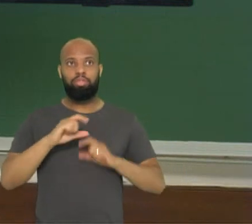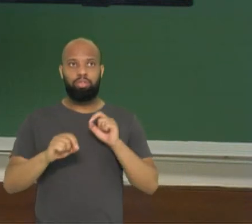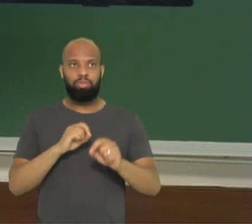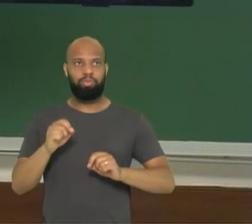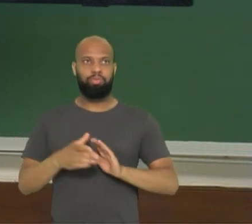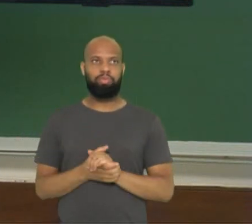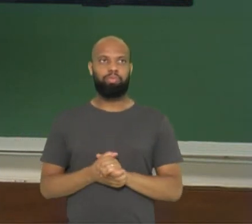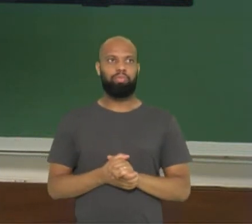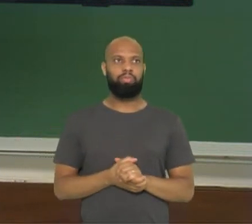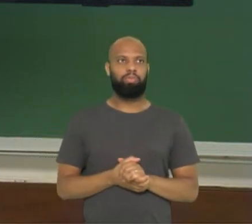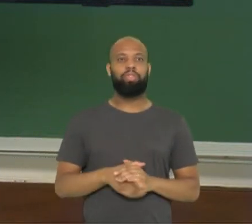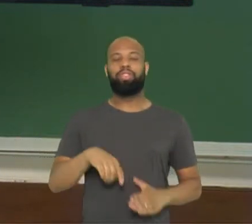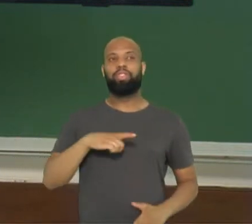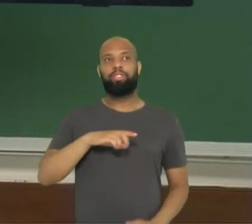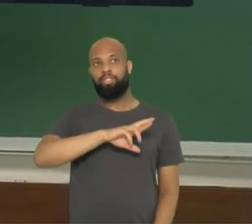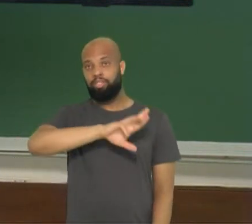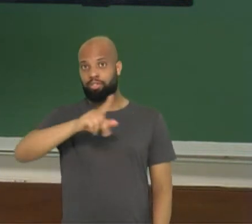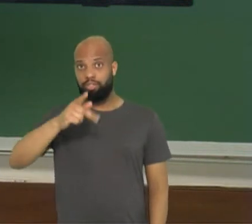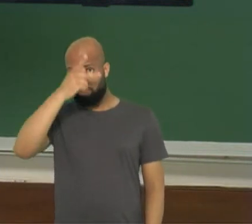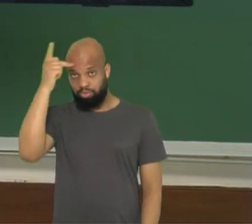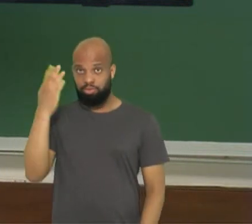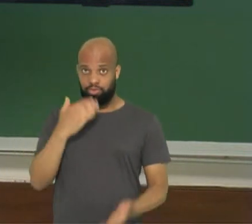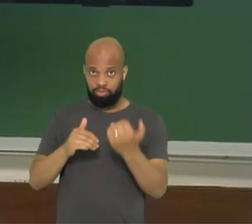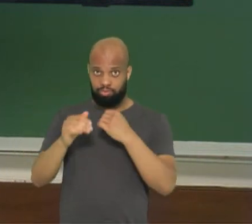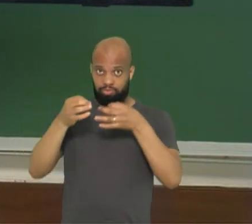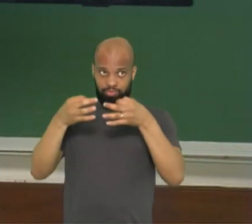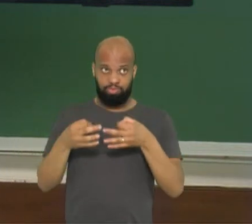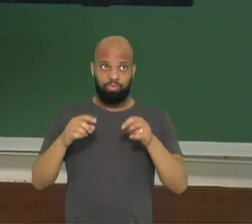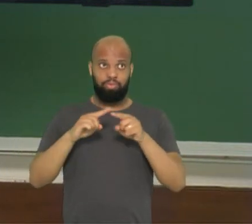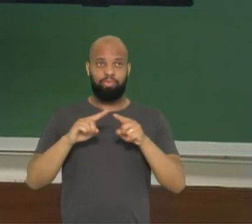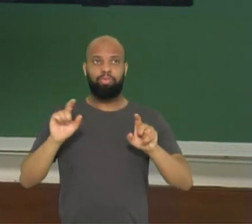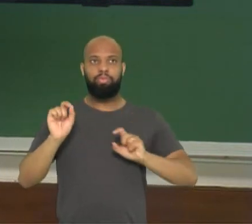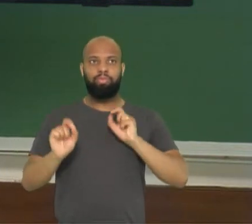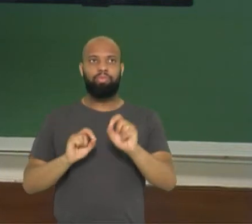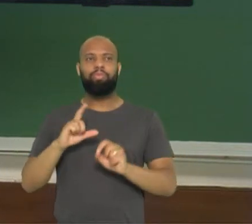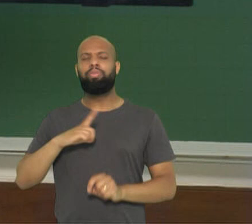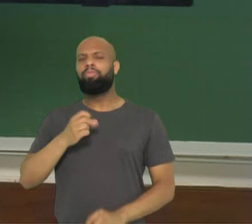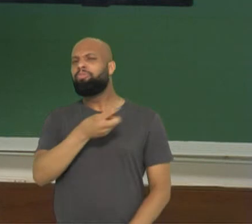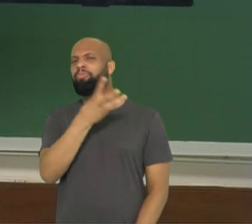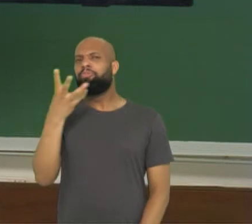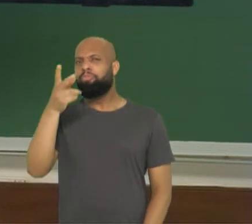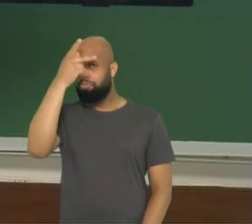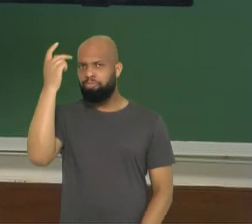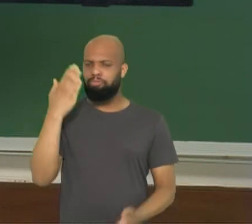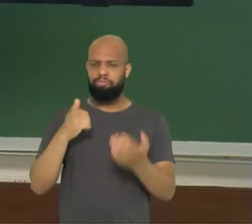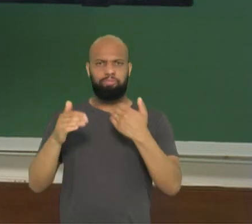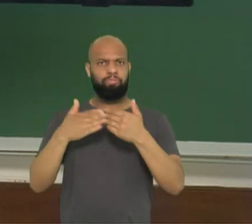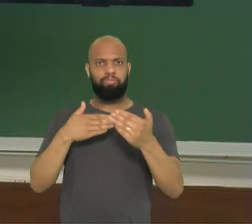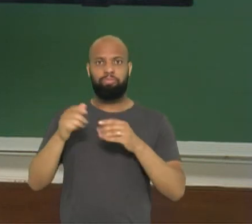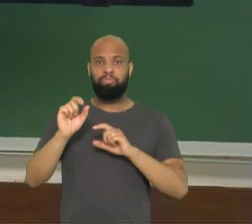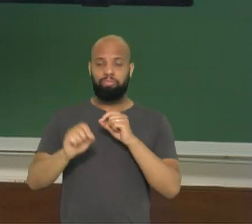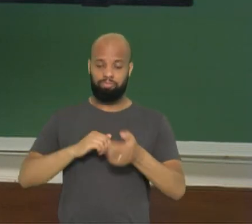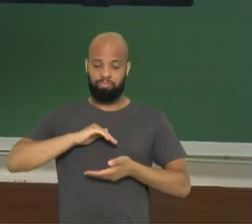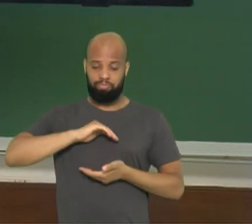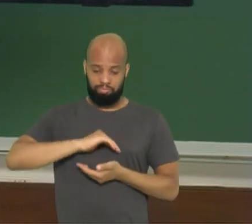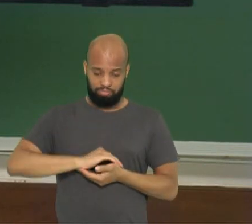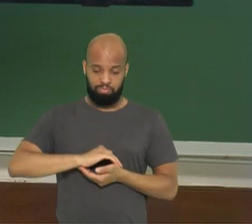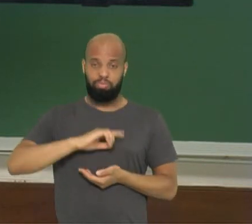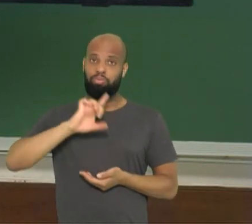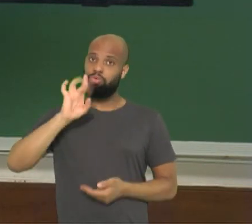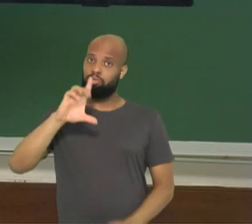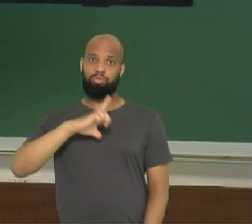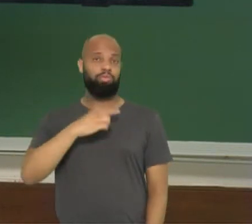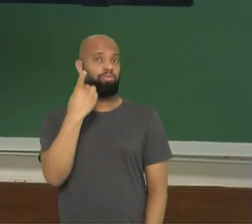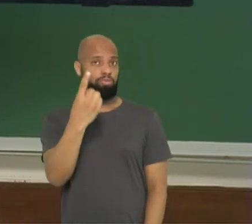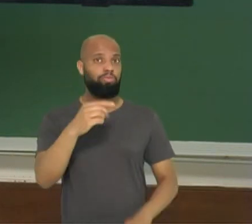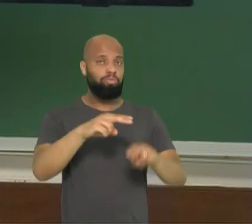comido, quer dizer que mais de uma pessoa comeu, certo? Mas não importa quantas pessoas comeram, importa que o estômago é um só.